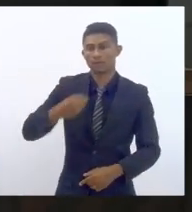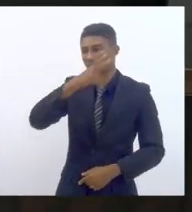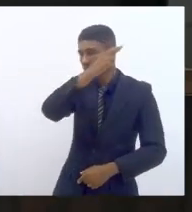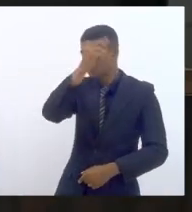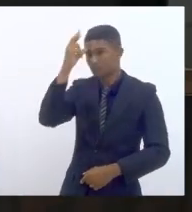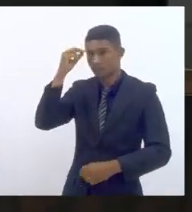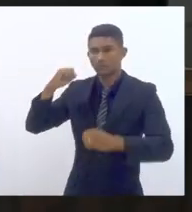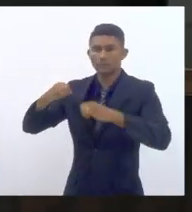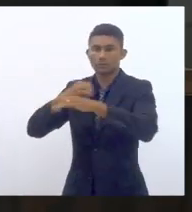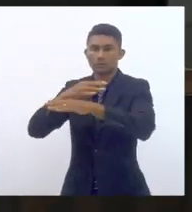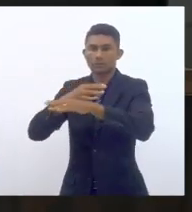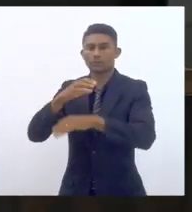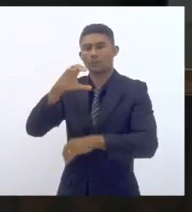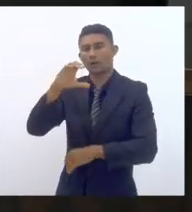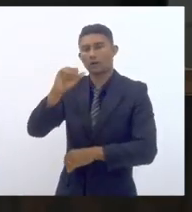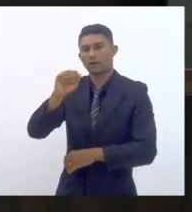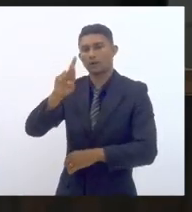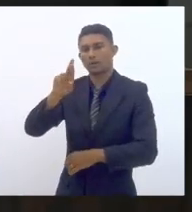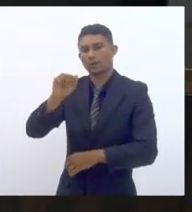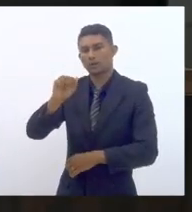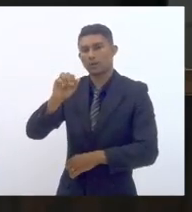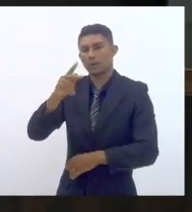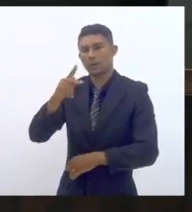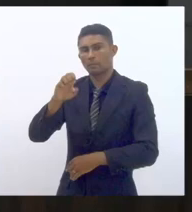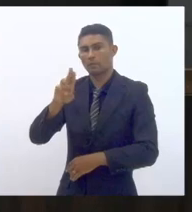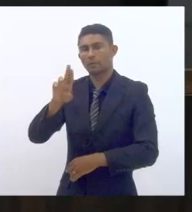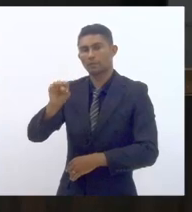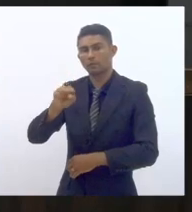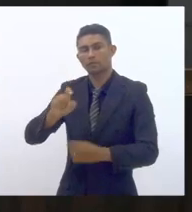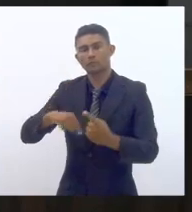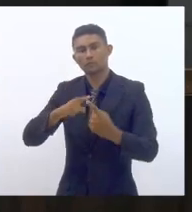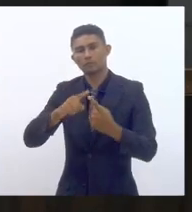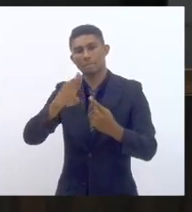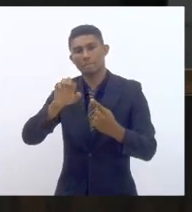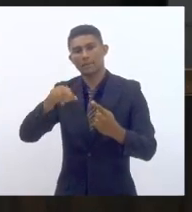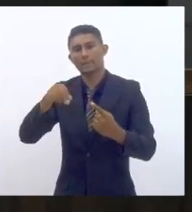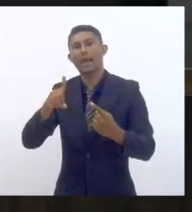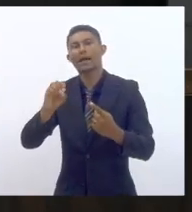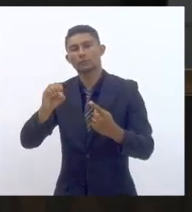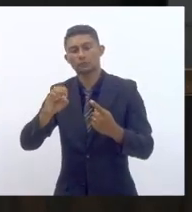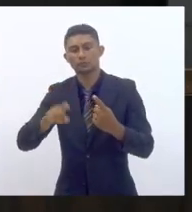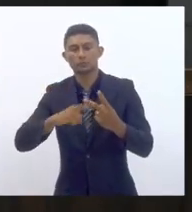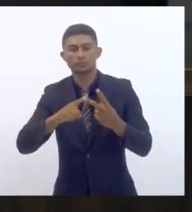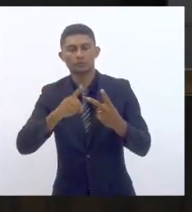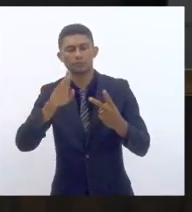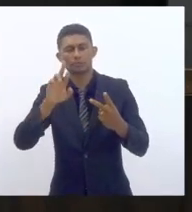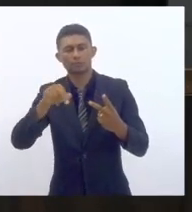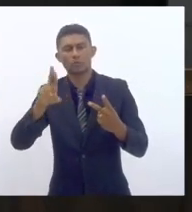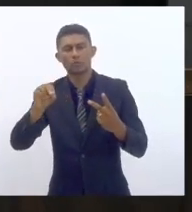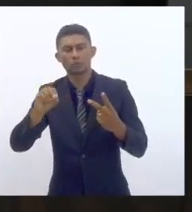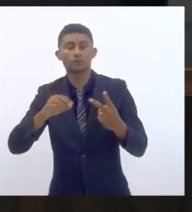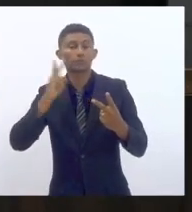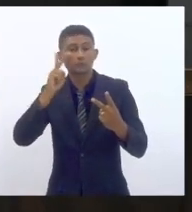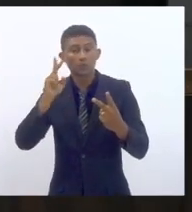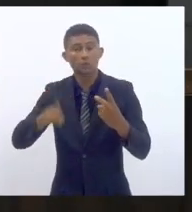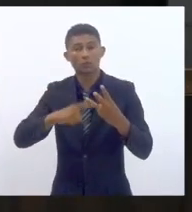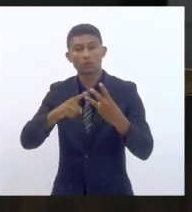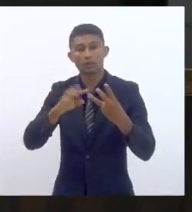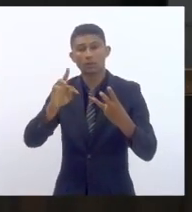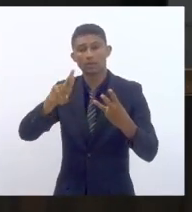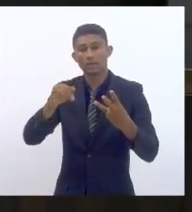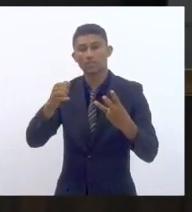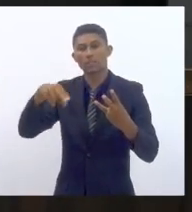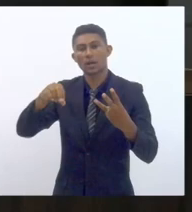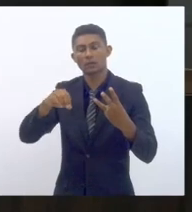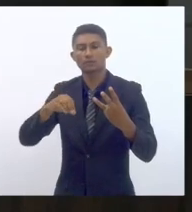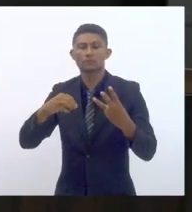Carapebus, Bernardo Tavares, o ex-prefeito de Macuco, Bruno Boareto, a vereadora de Trajano de Moraes, Mônica Thanos, o